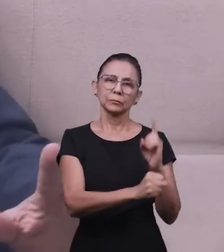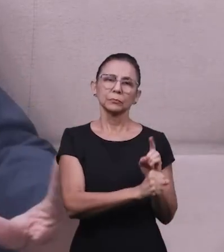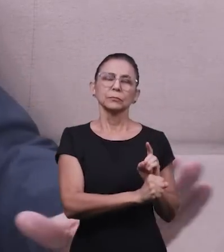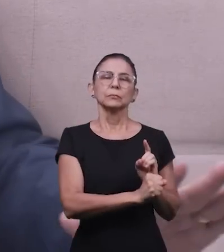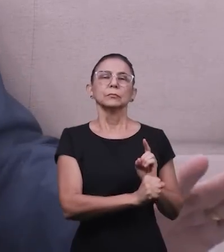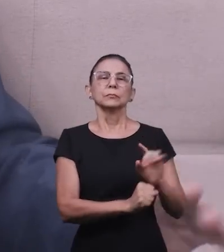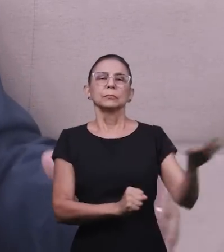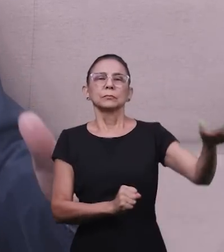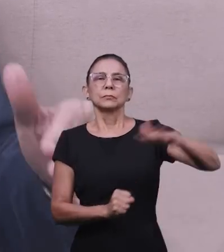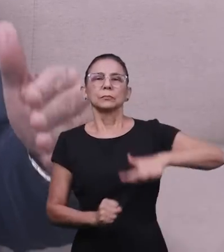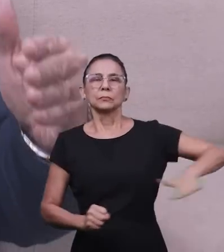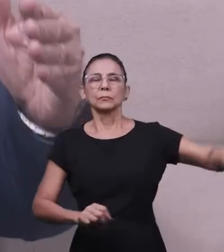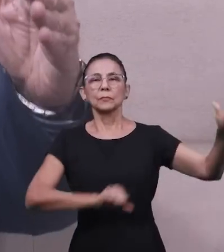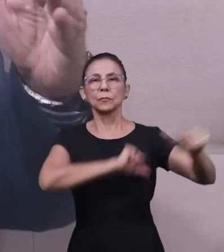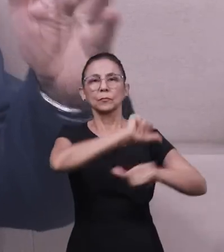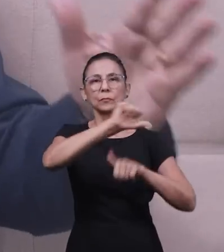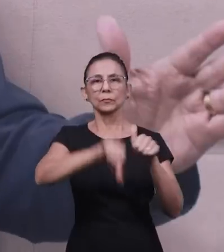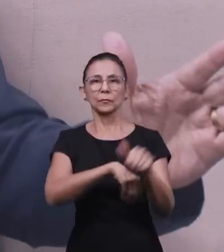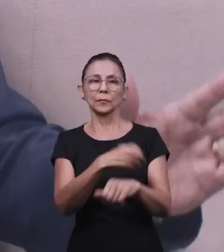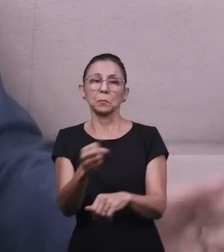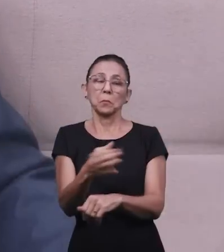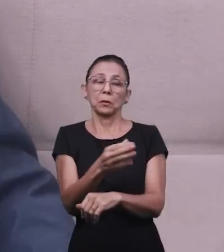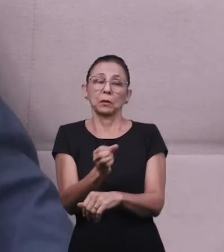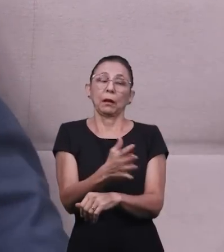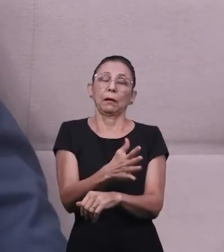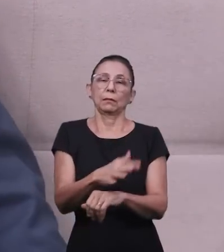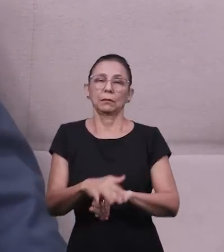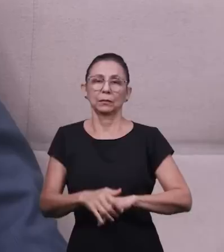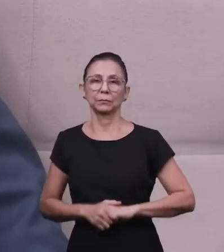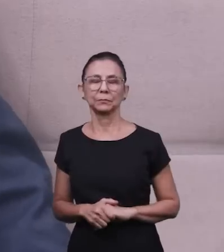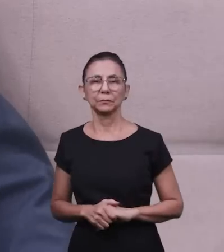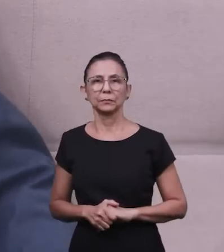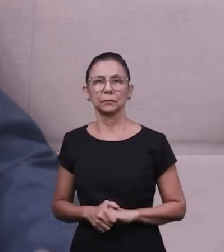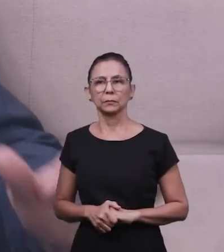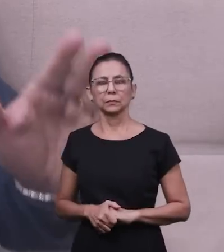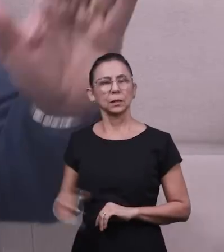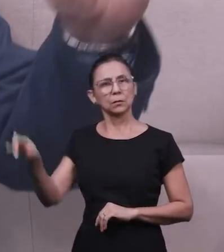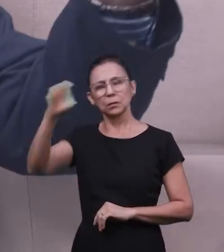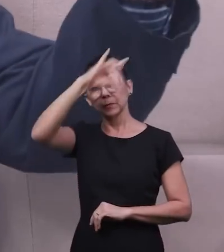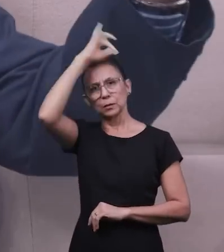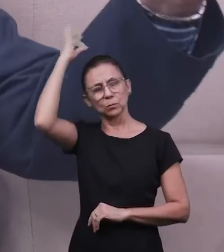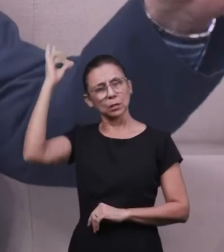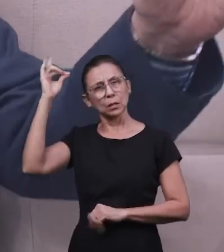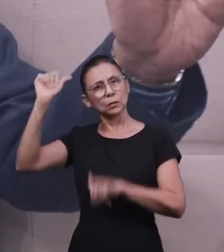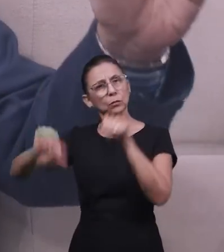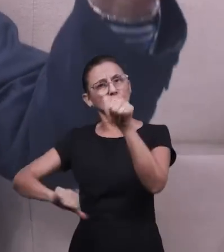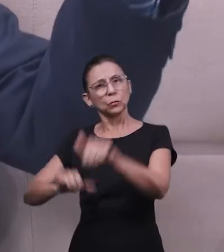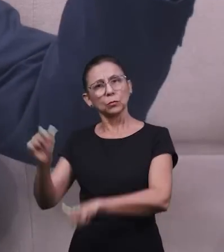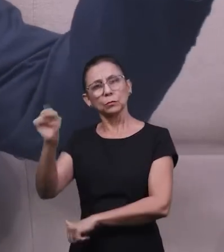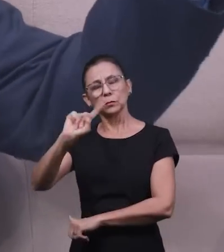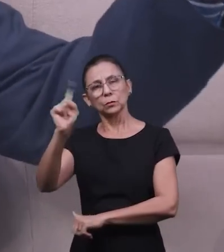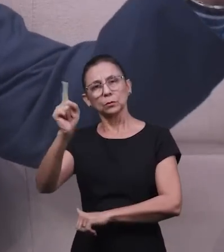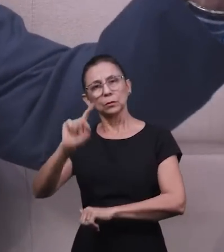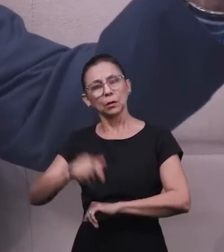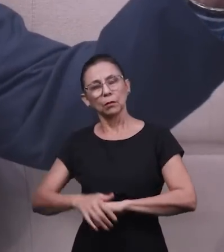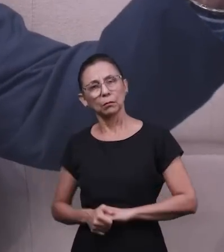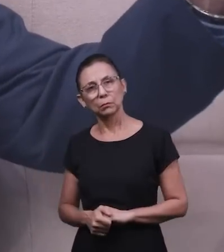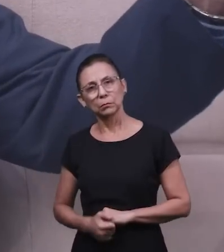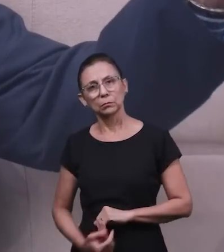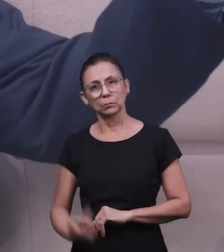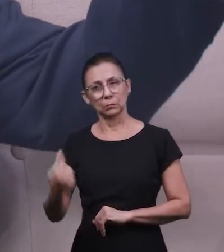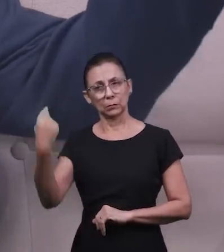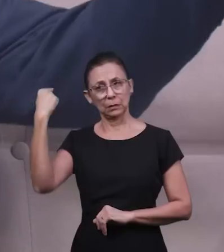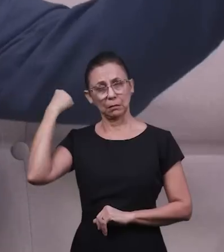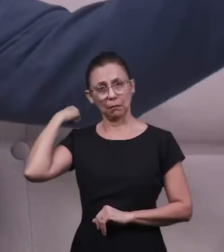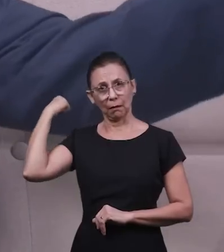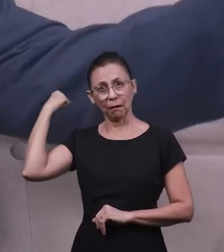high-tech, está tudo certo. Mas o Espírito Santo é o mesmo. O mesmo Espírito Santo, o mesmo unguento que